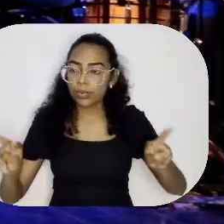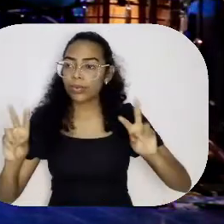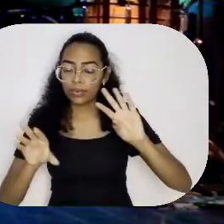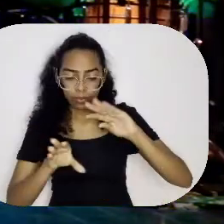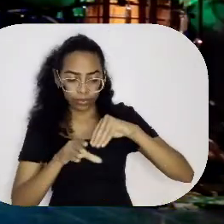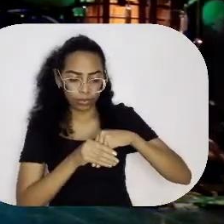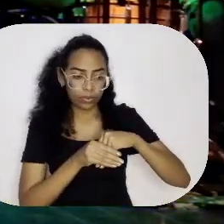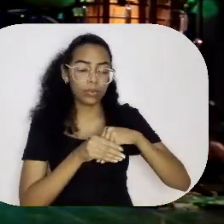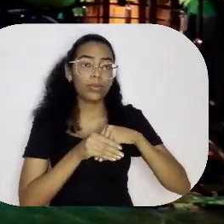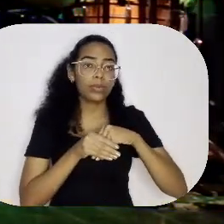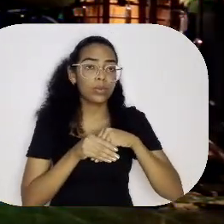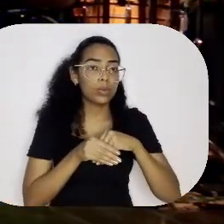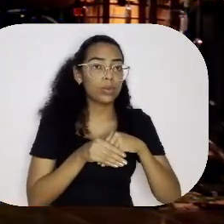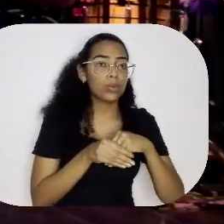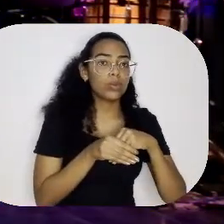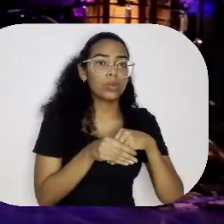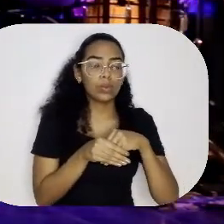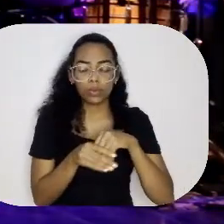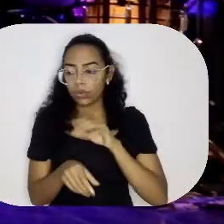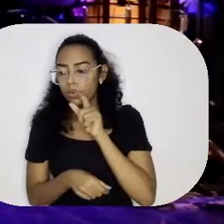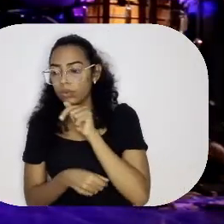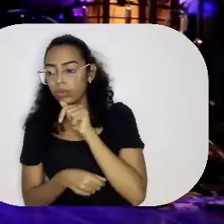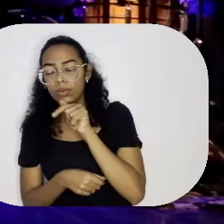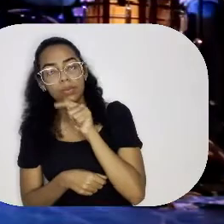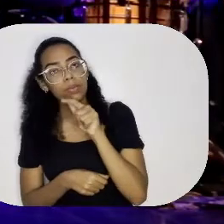visão da terra, do